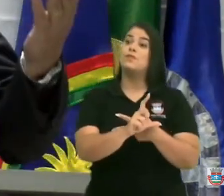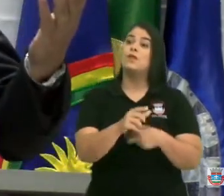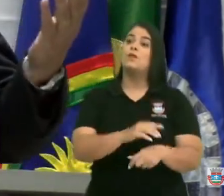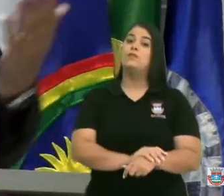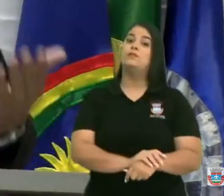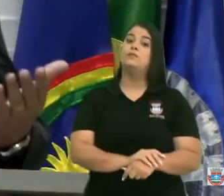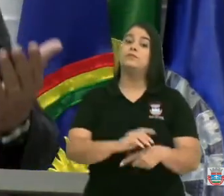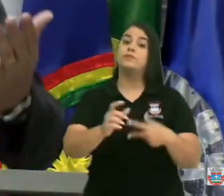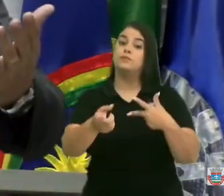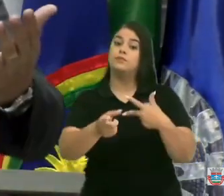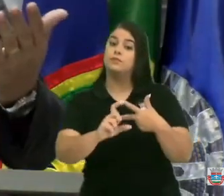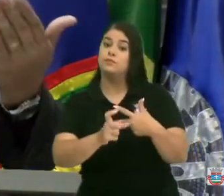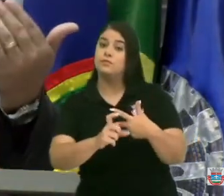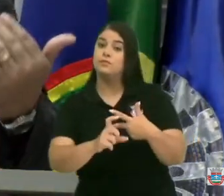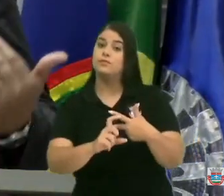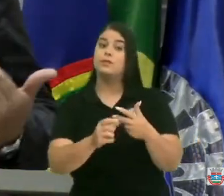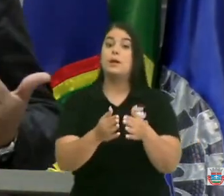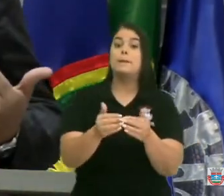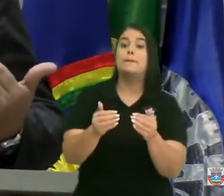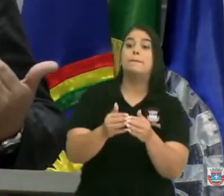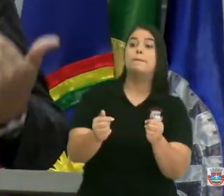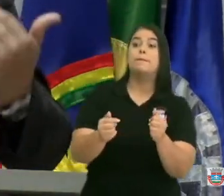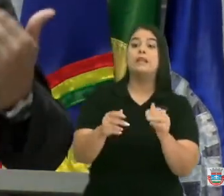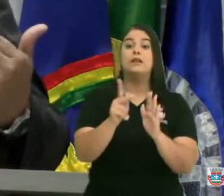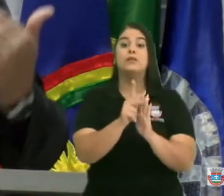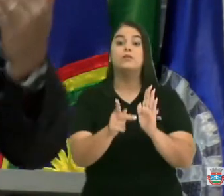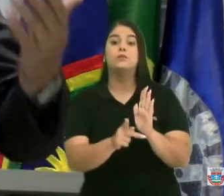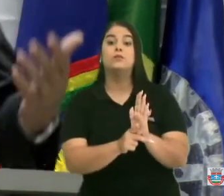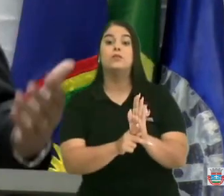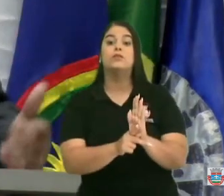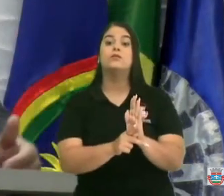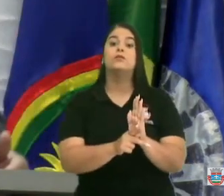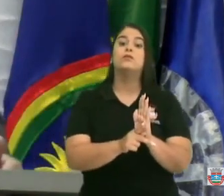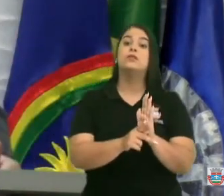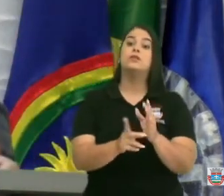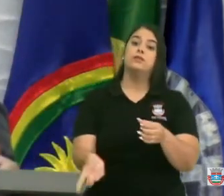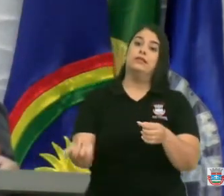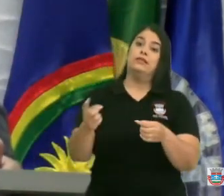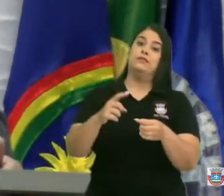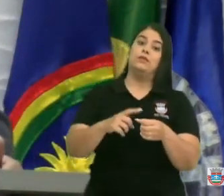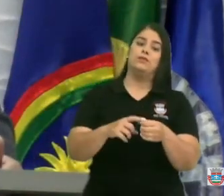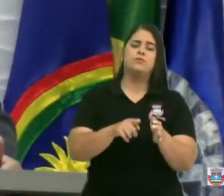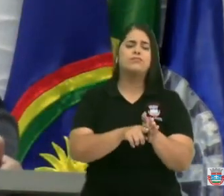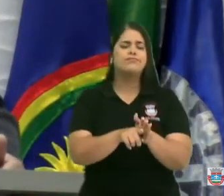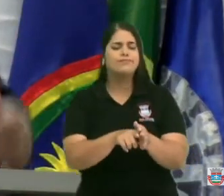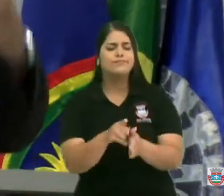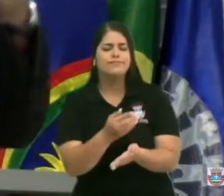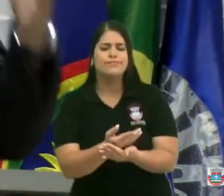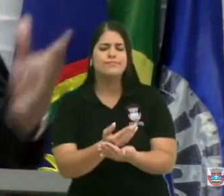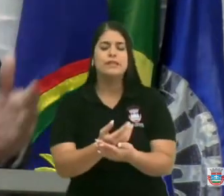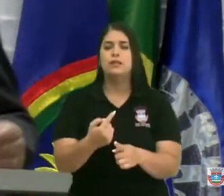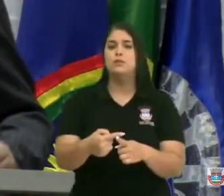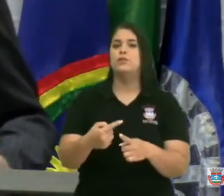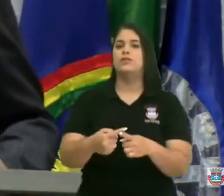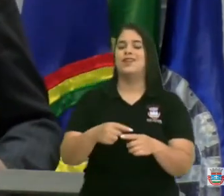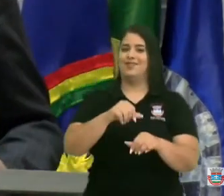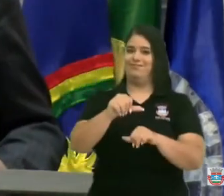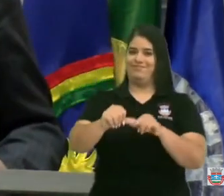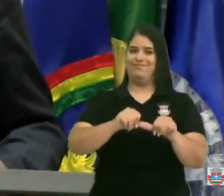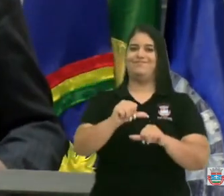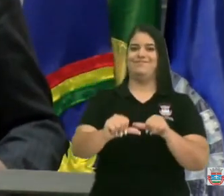Poder Executivo pediu o projeto de volta para fazer uma nova análise. Por quê? As coisas